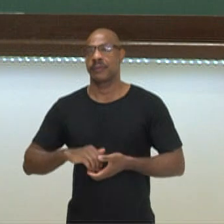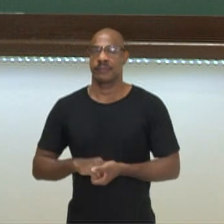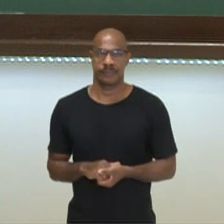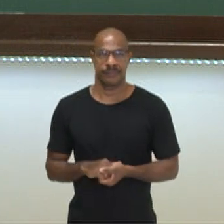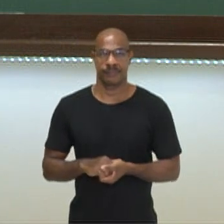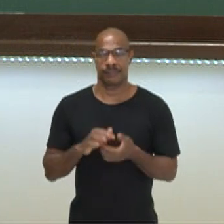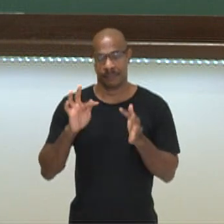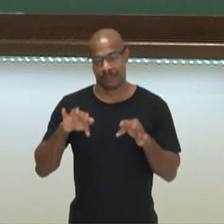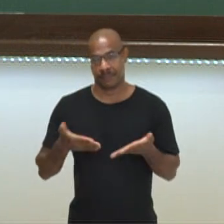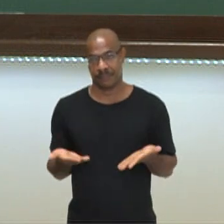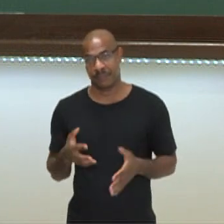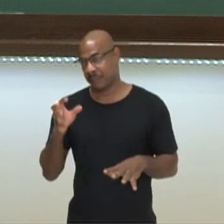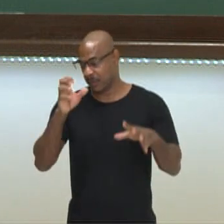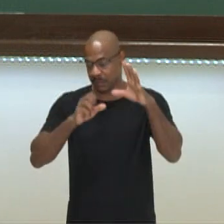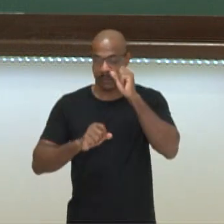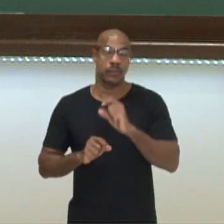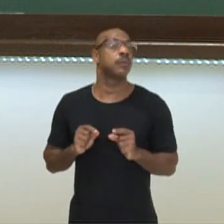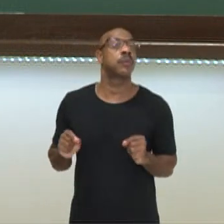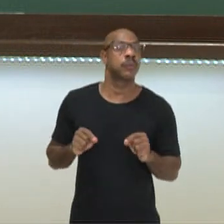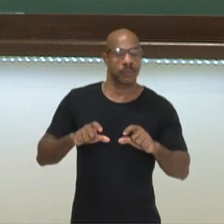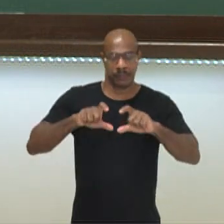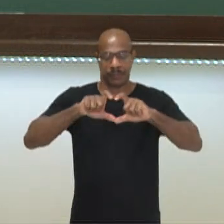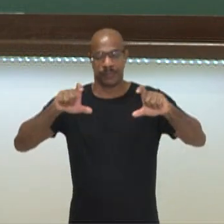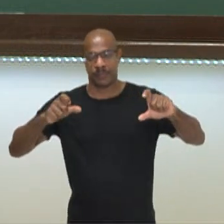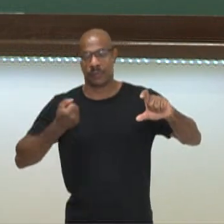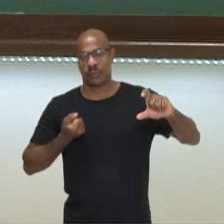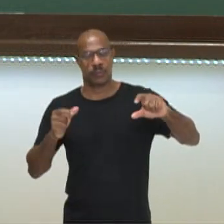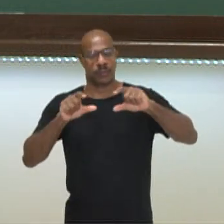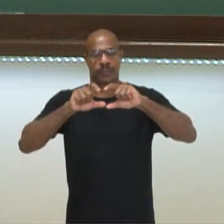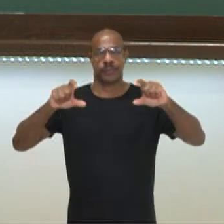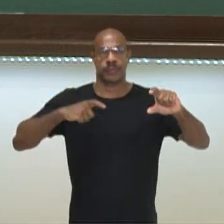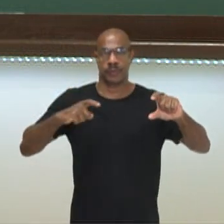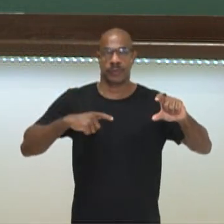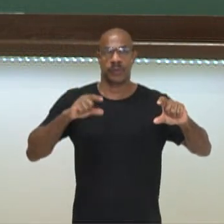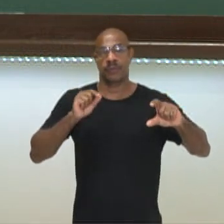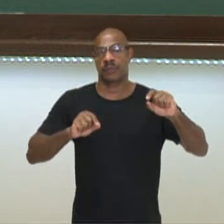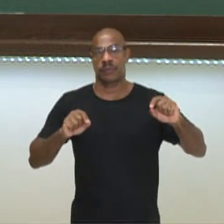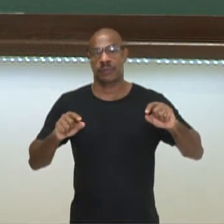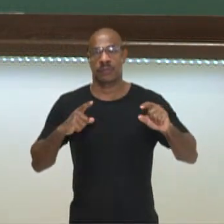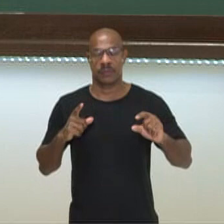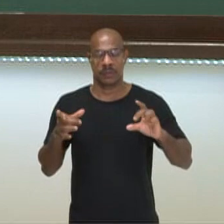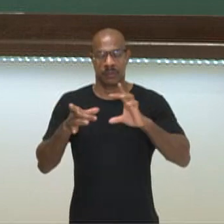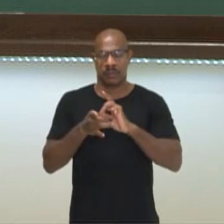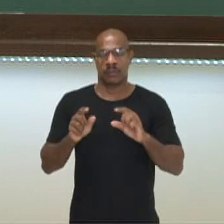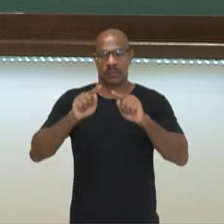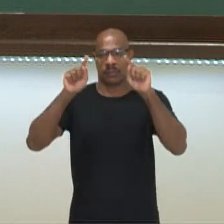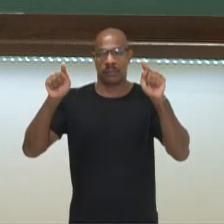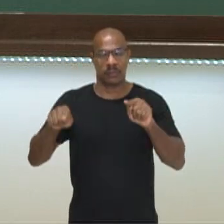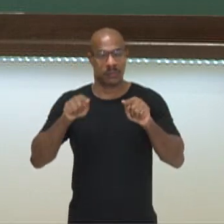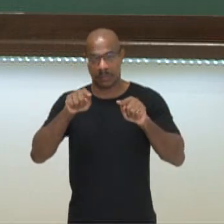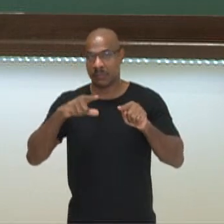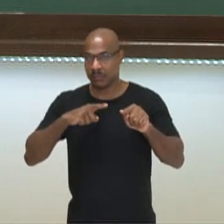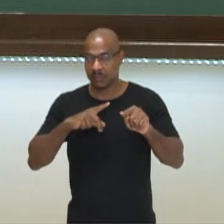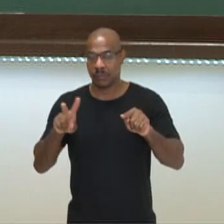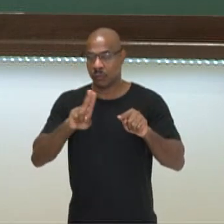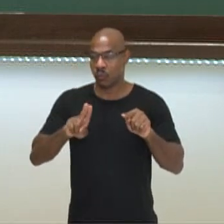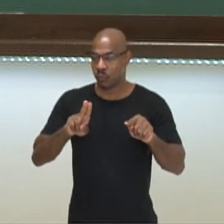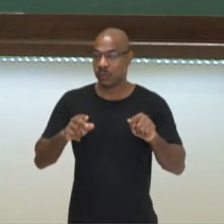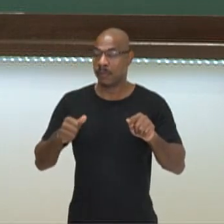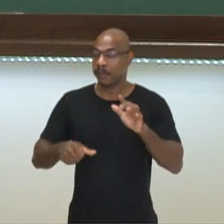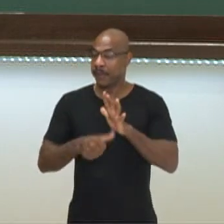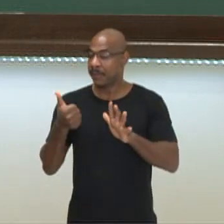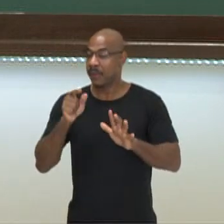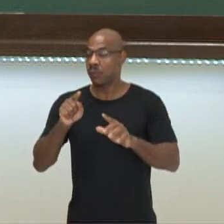a gente aprendeu que uma expressão numérica que tem o sinal de associação chamado parênteses, a gente resolve